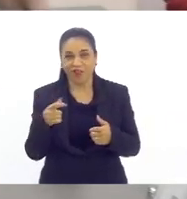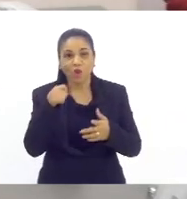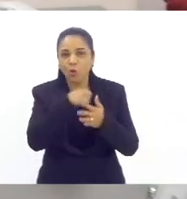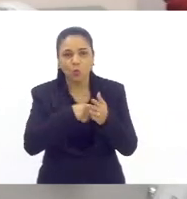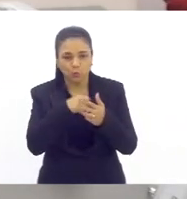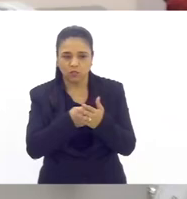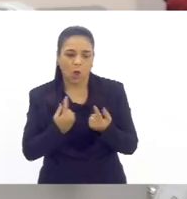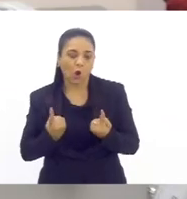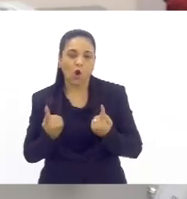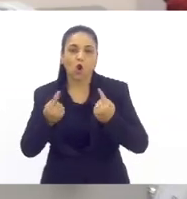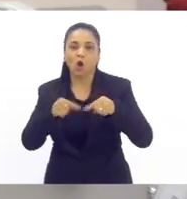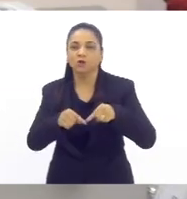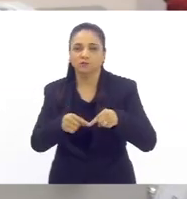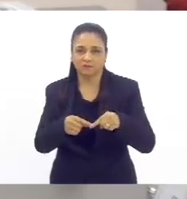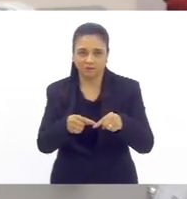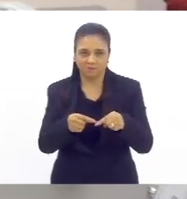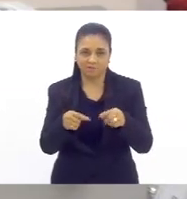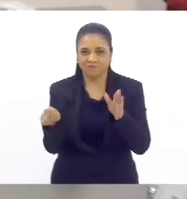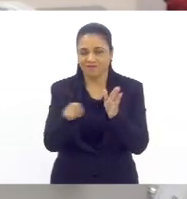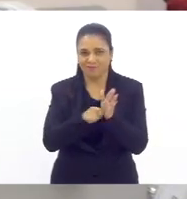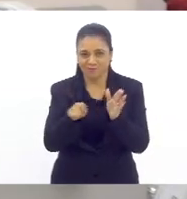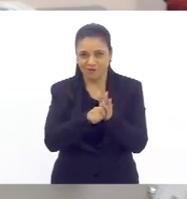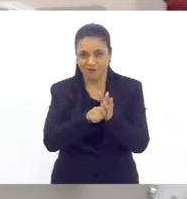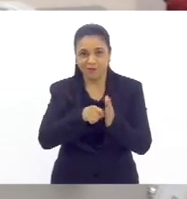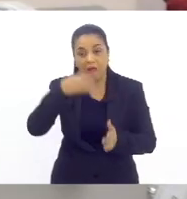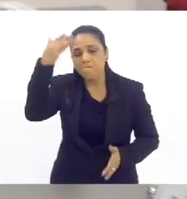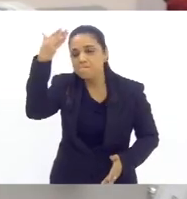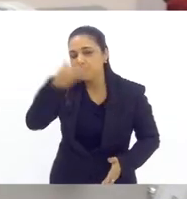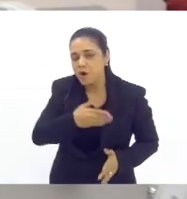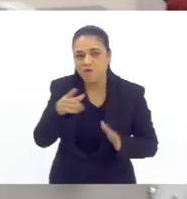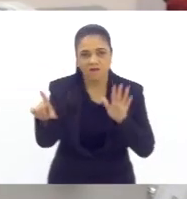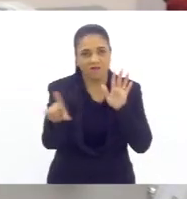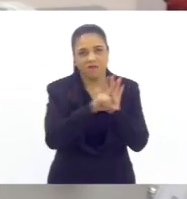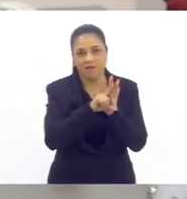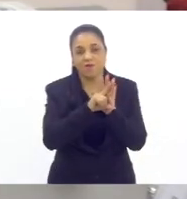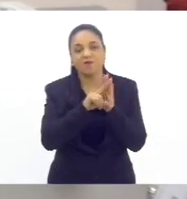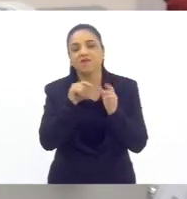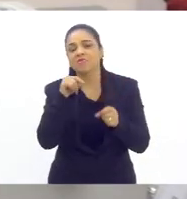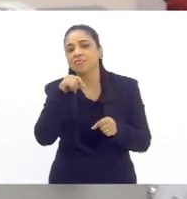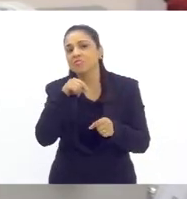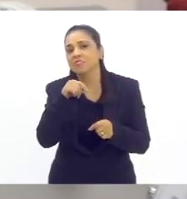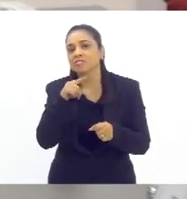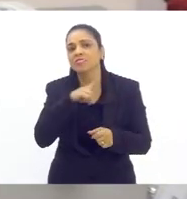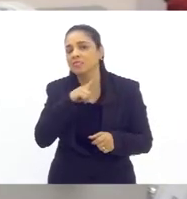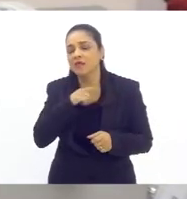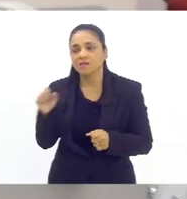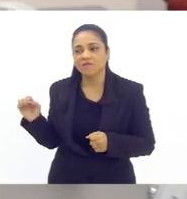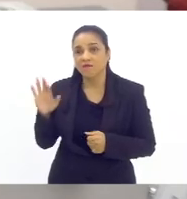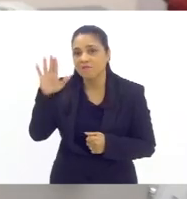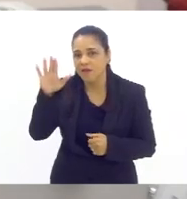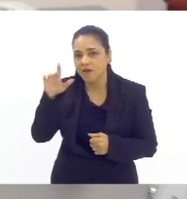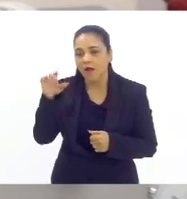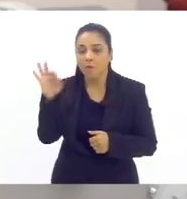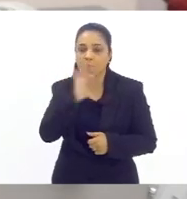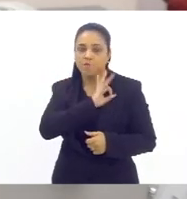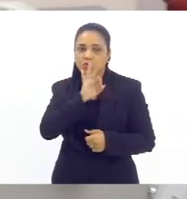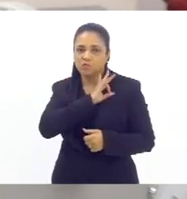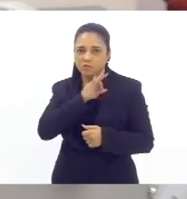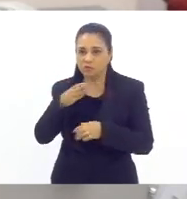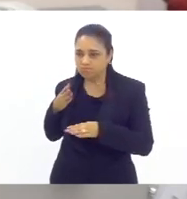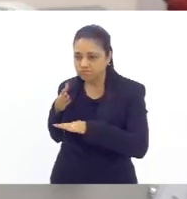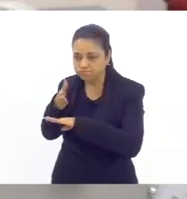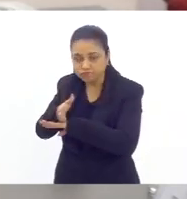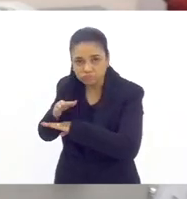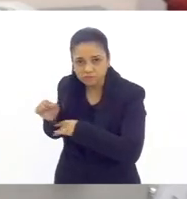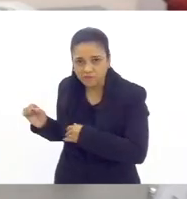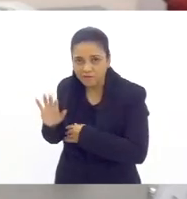na lei de drogas está a prova de que o que existe na favela quando a Polícia entra nas favelas